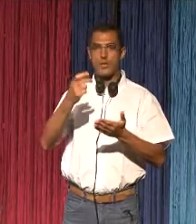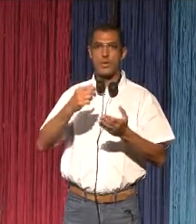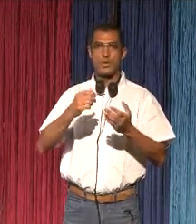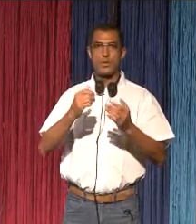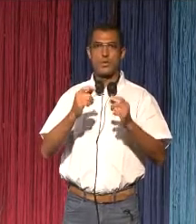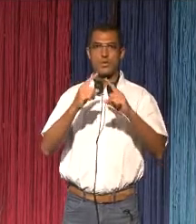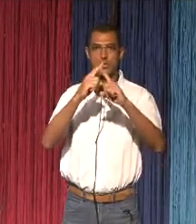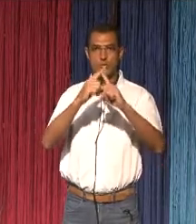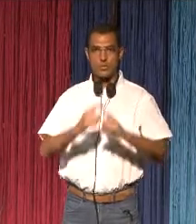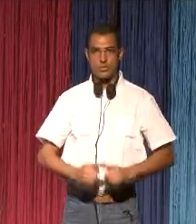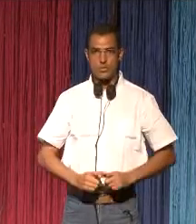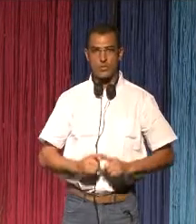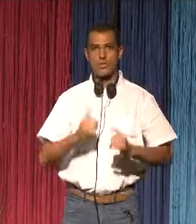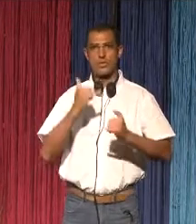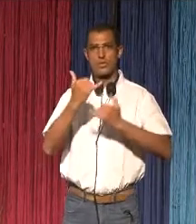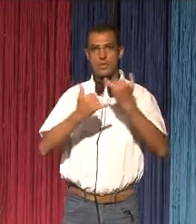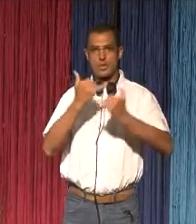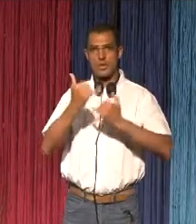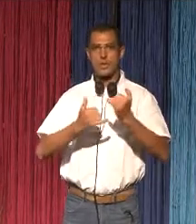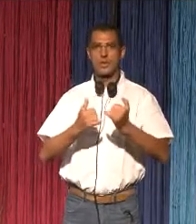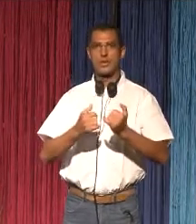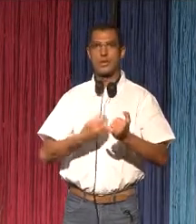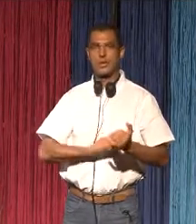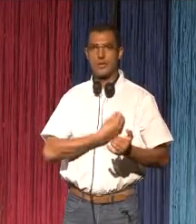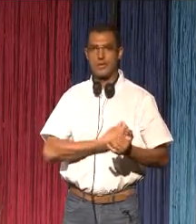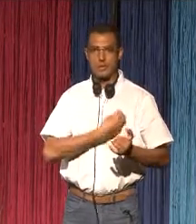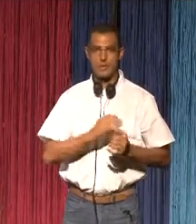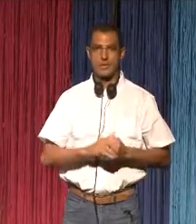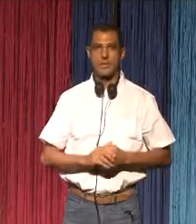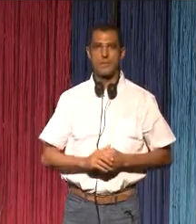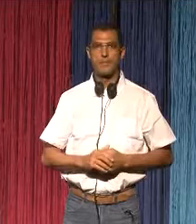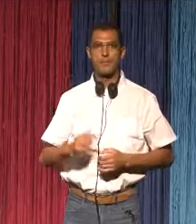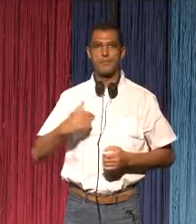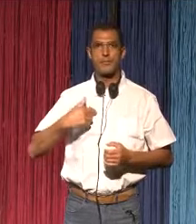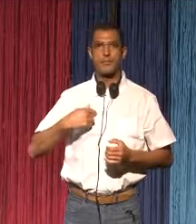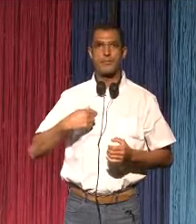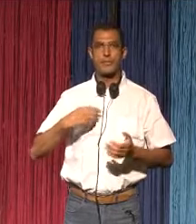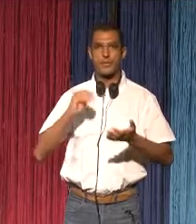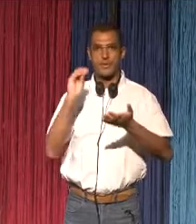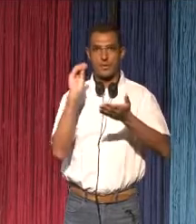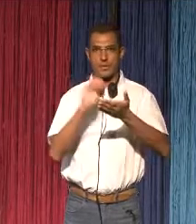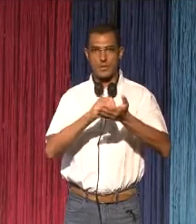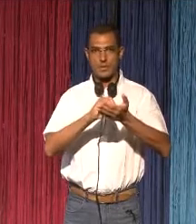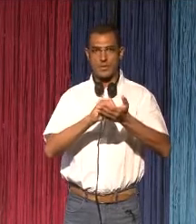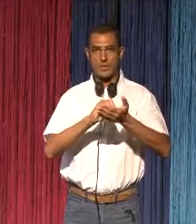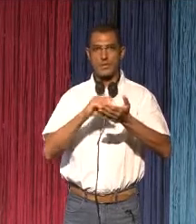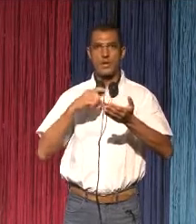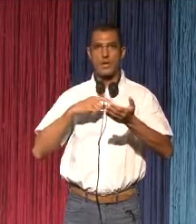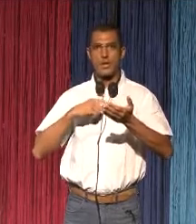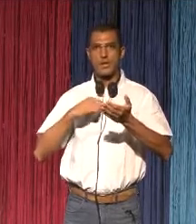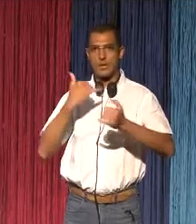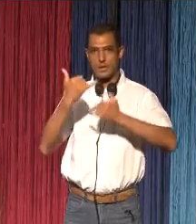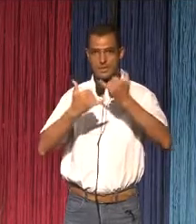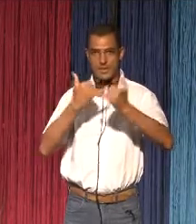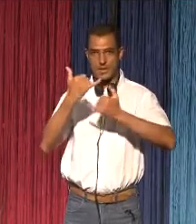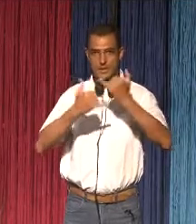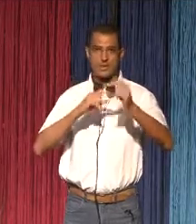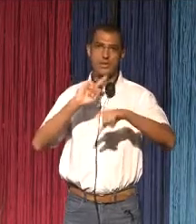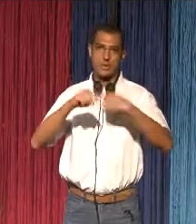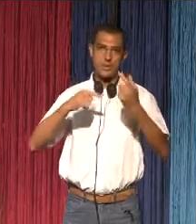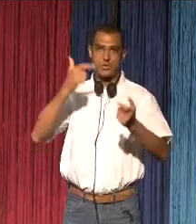Não, projeto e jogo e projeto. E eu desenvolvi lá um mantra que eu quero repeti-lo aqui,